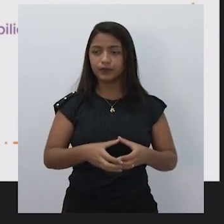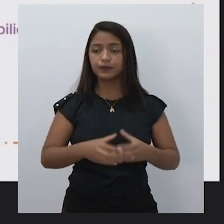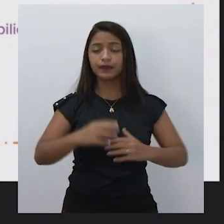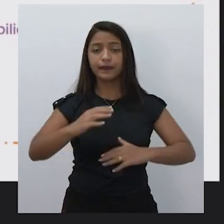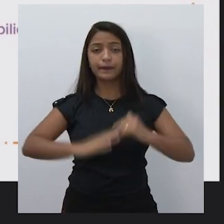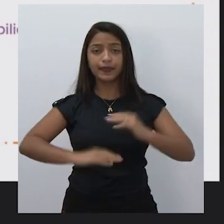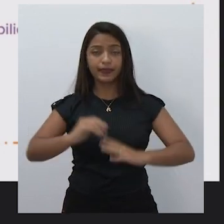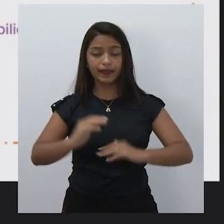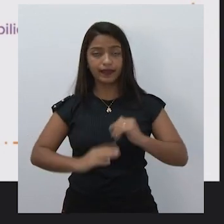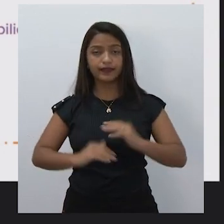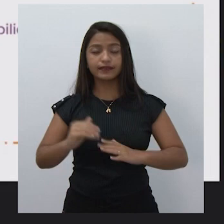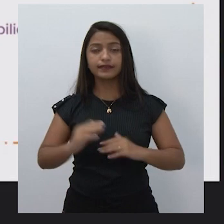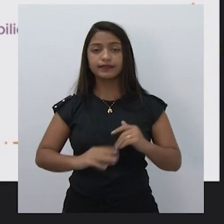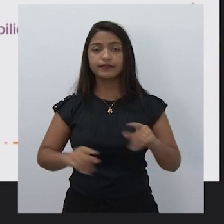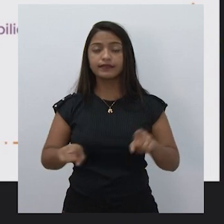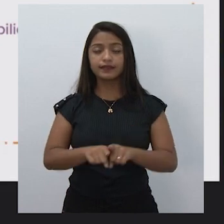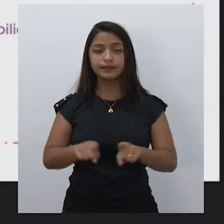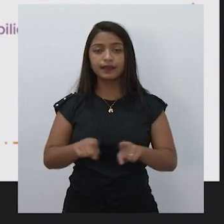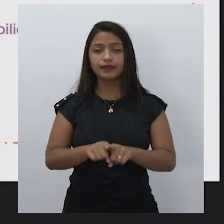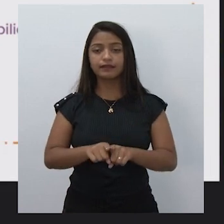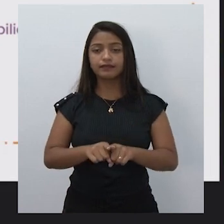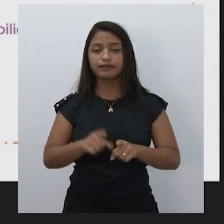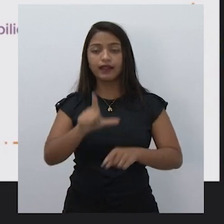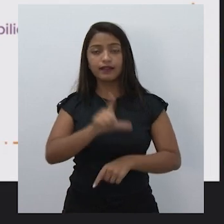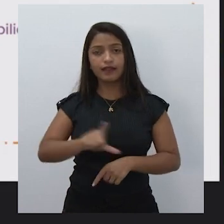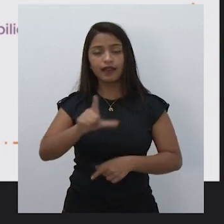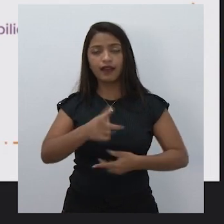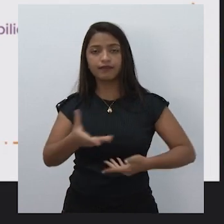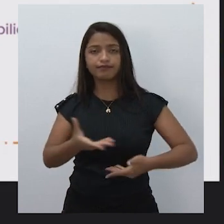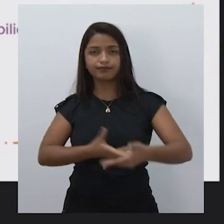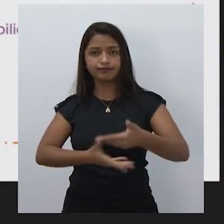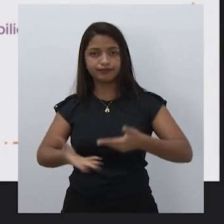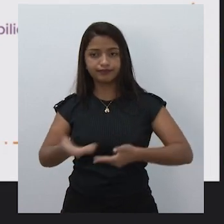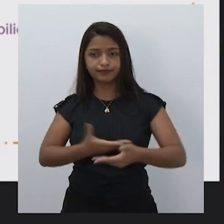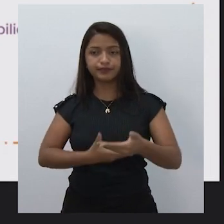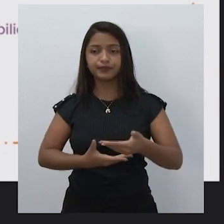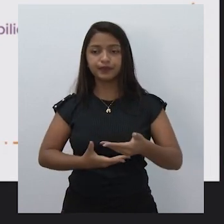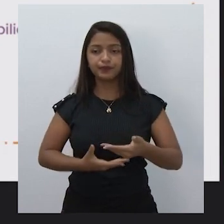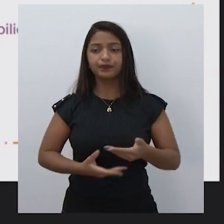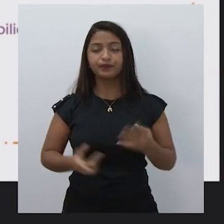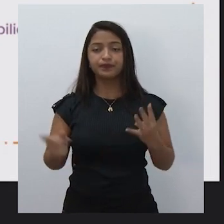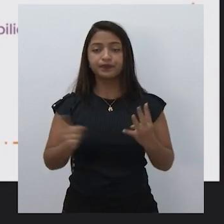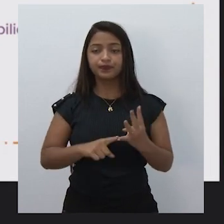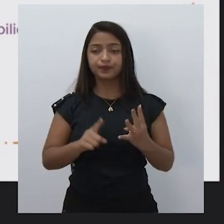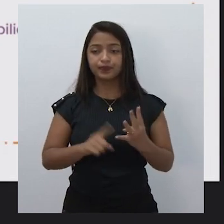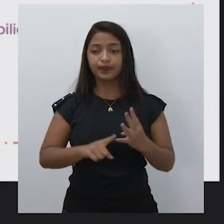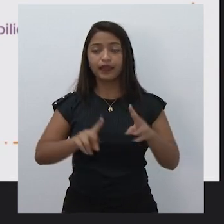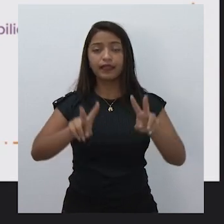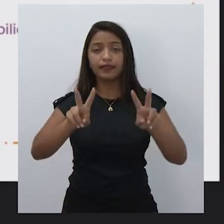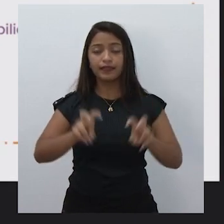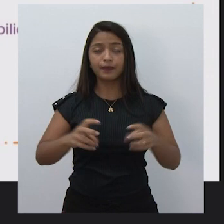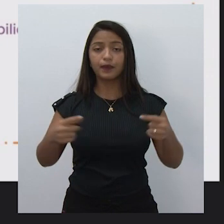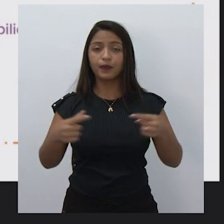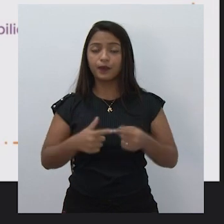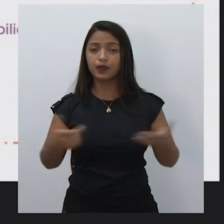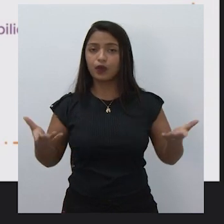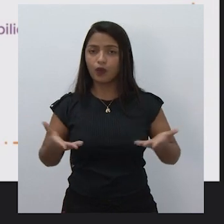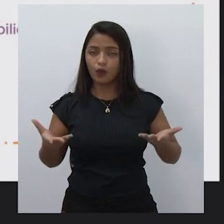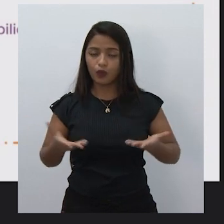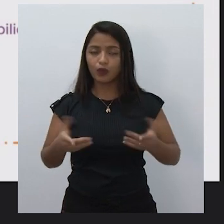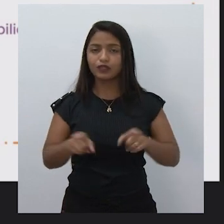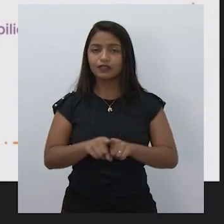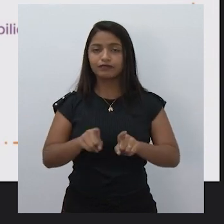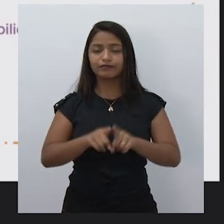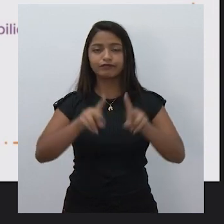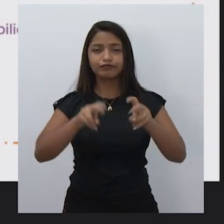a relação interáreas também. E, finalmente, temas contemporâneos e transversais. Os